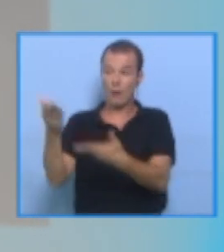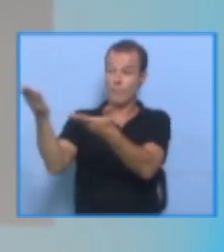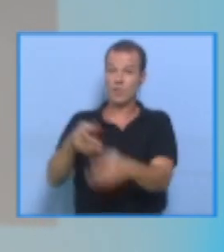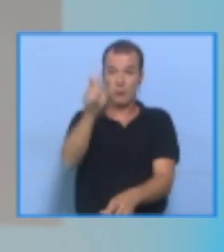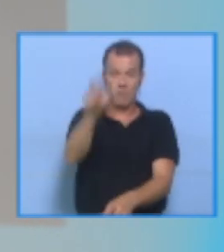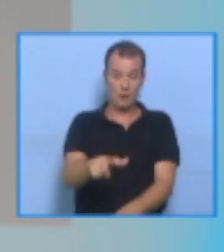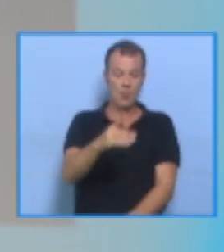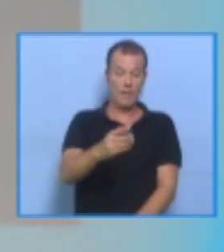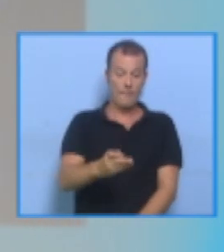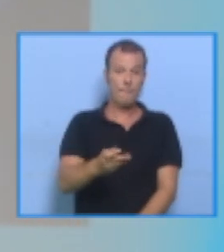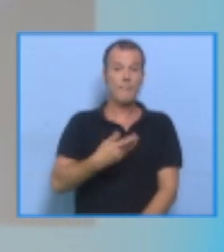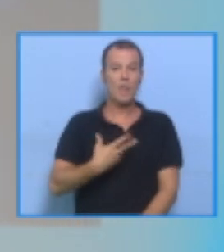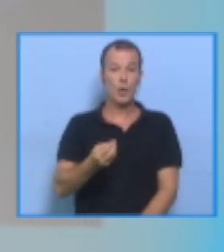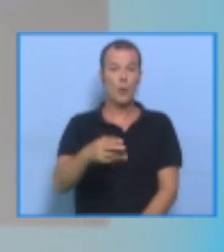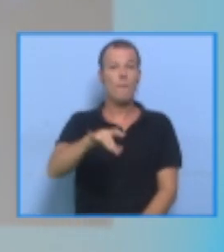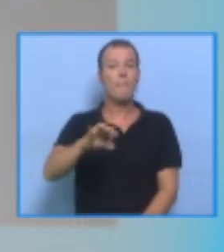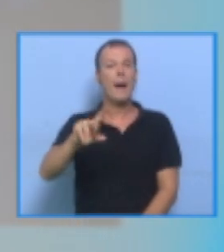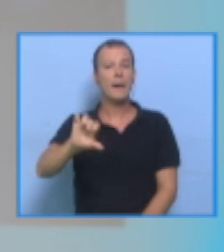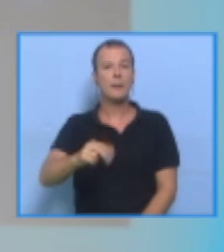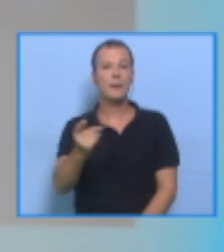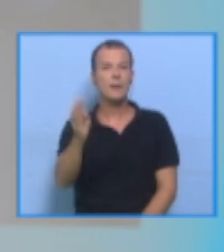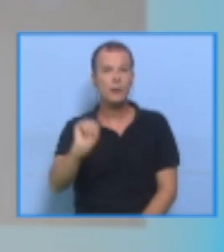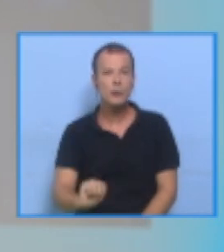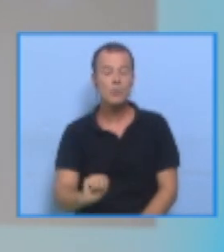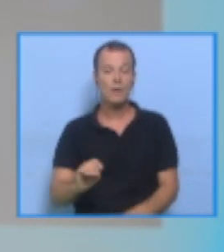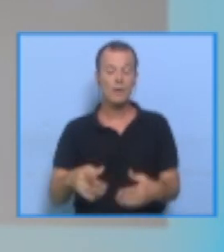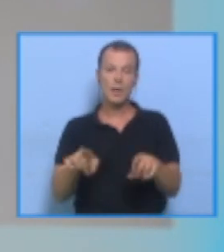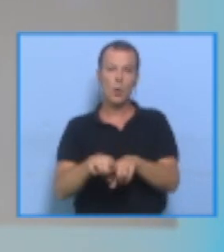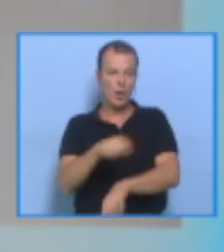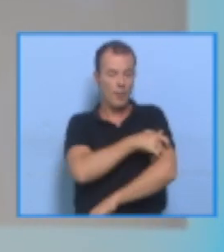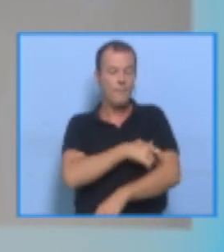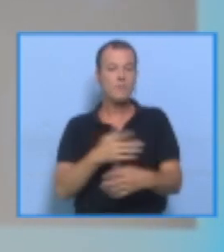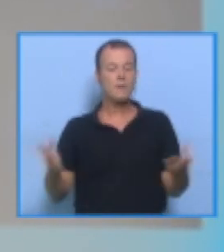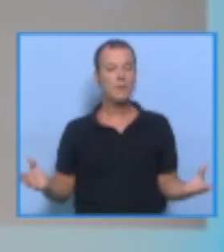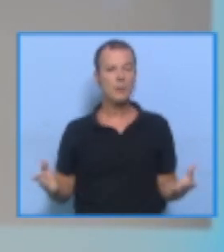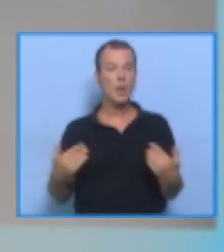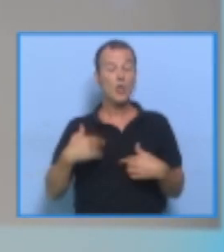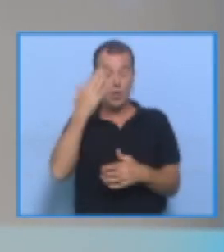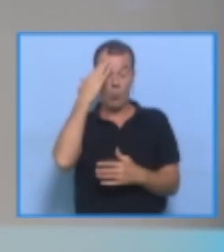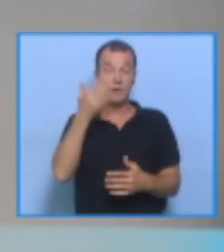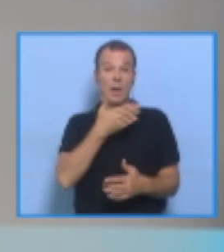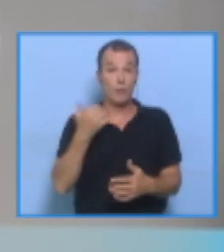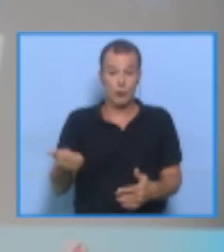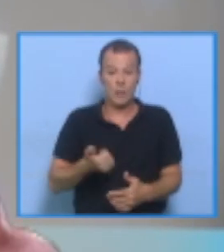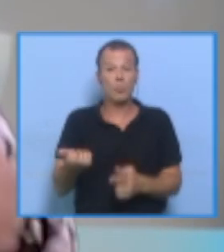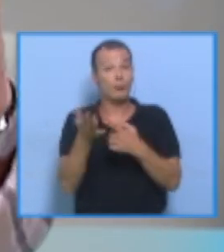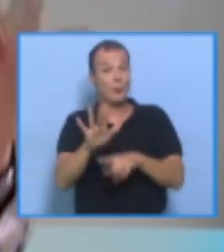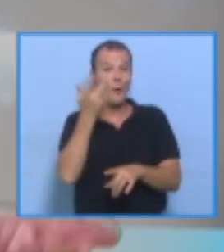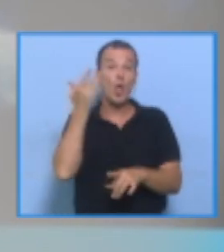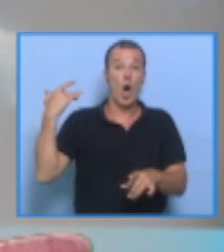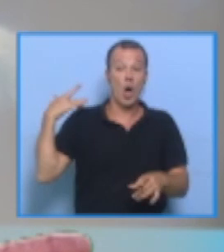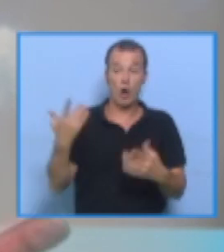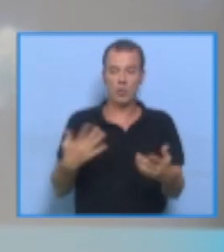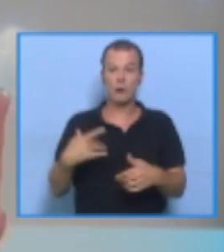como proposta de comissário. Eu penso que seria bonito que António Costa, que foi um dos